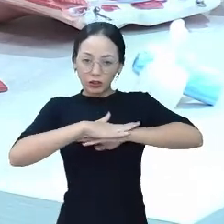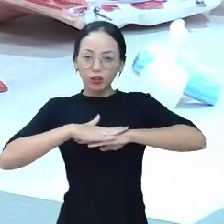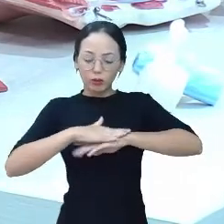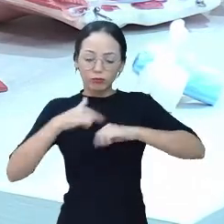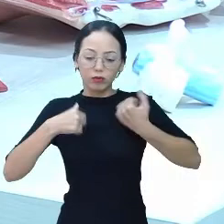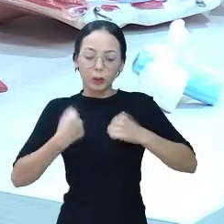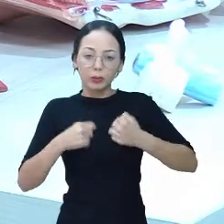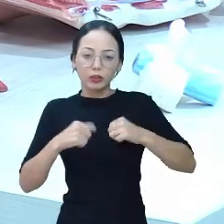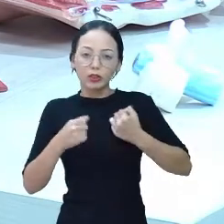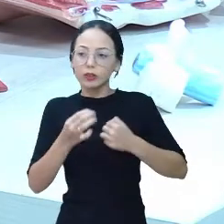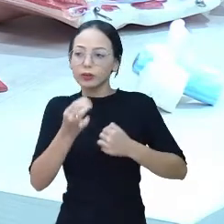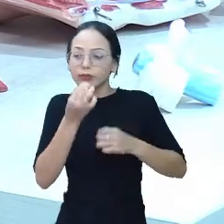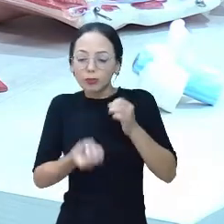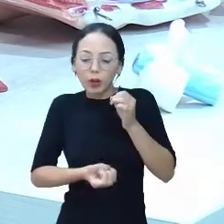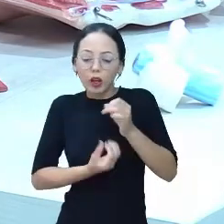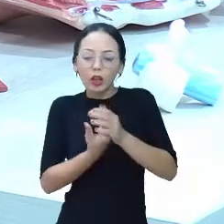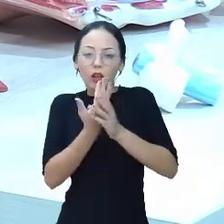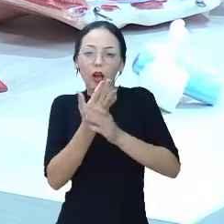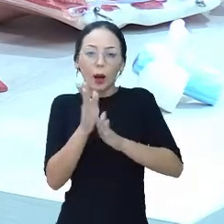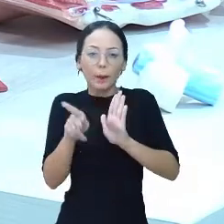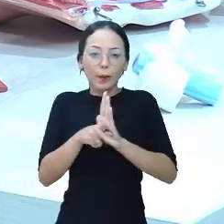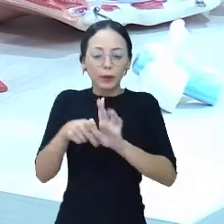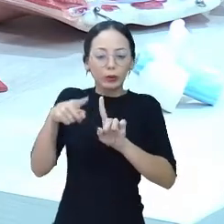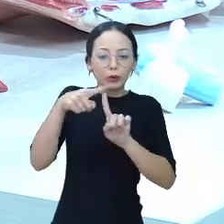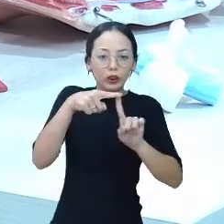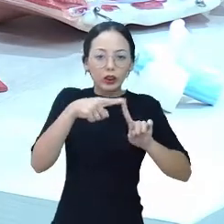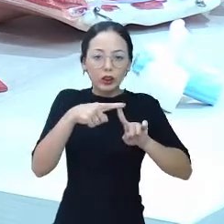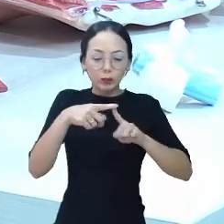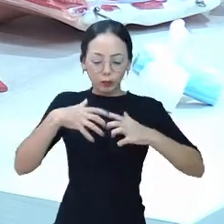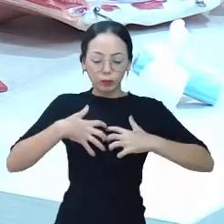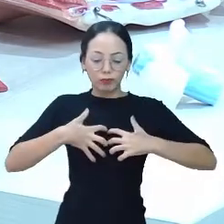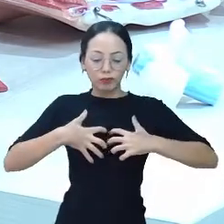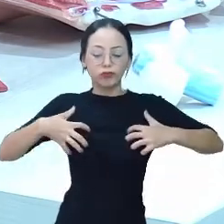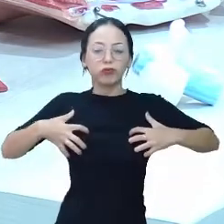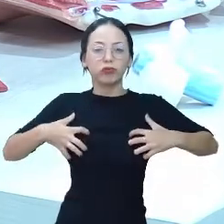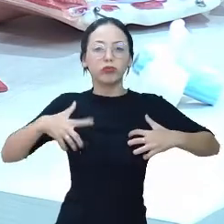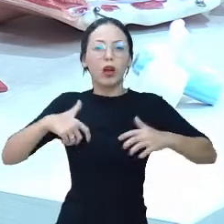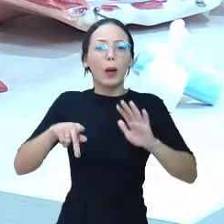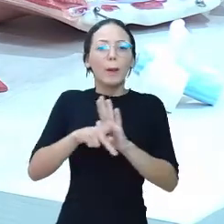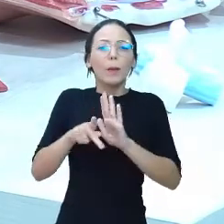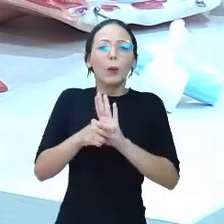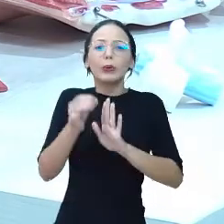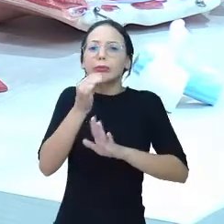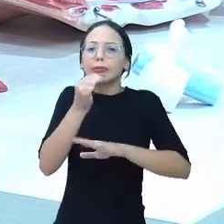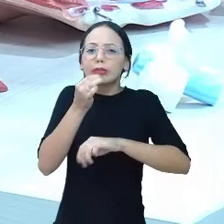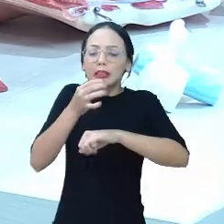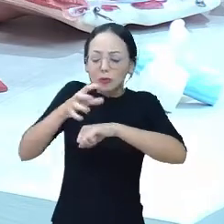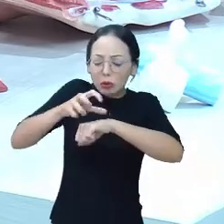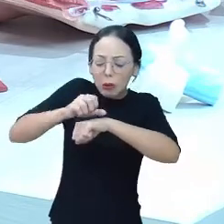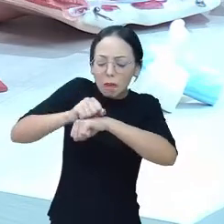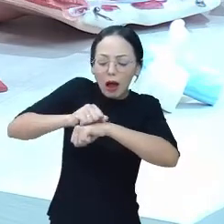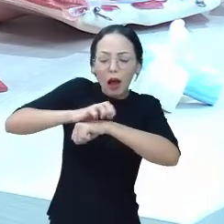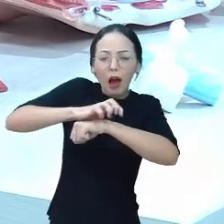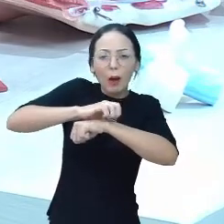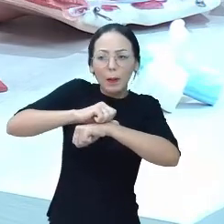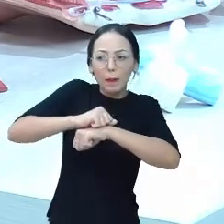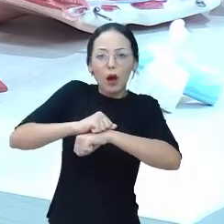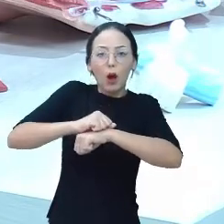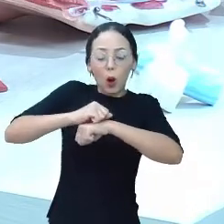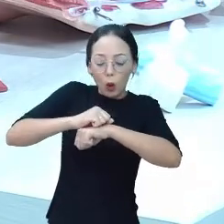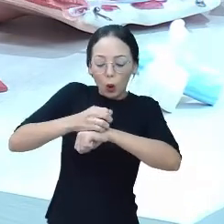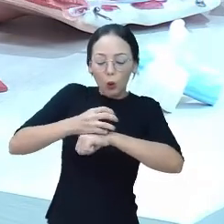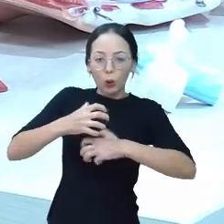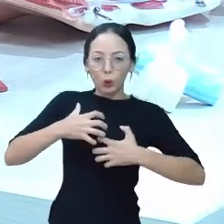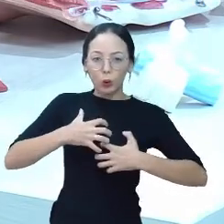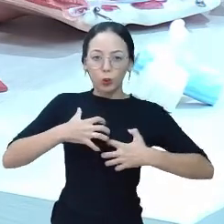para montar, né, esse tipo de órgão, ele é um tecido esponjoso, porque ele vai inflar para